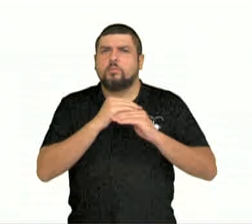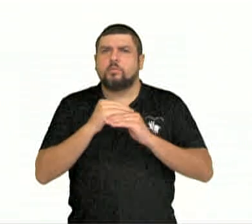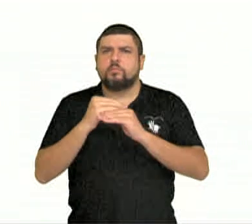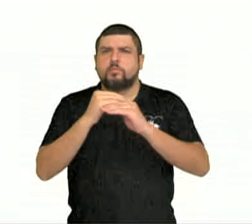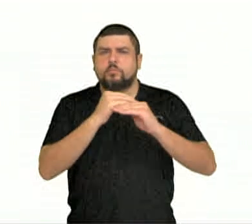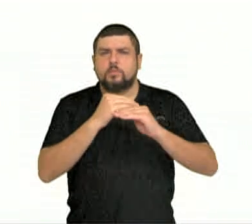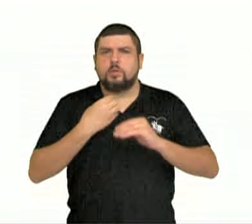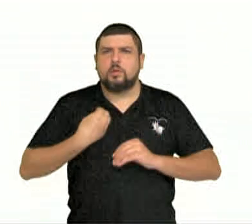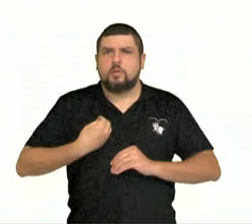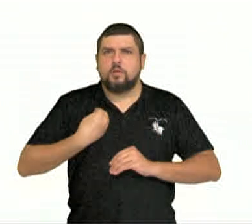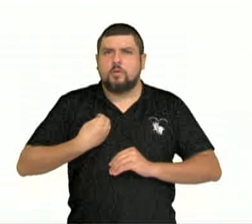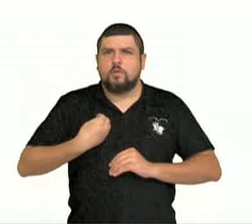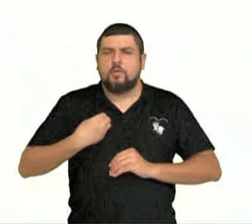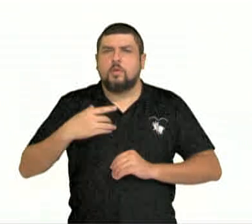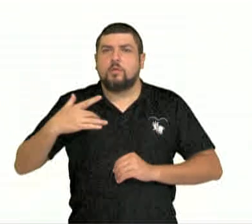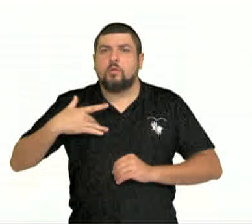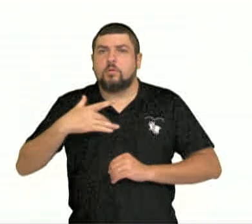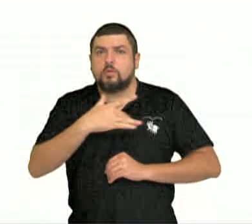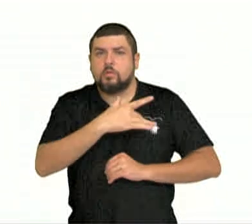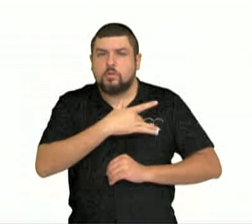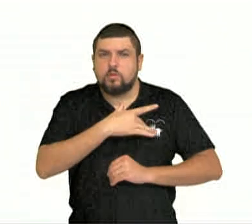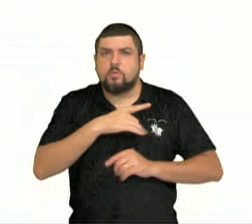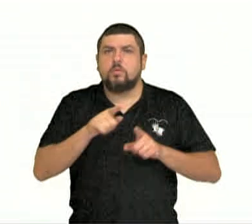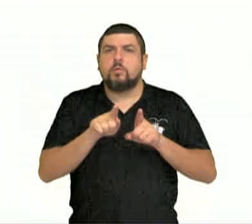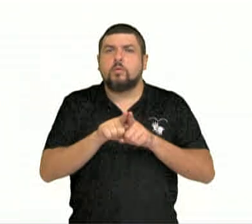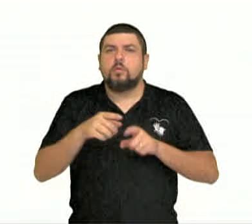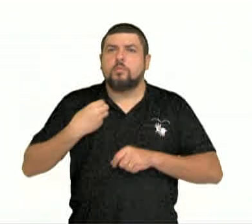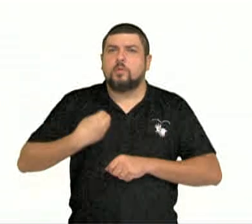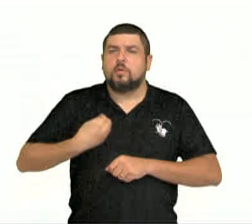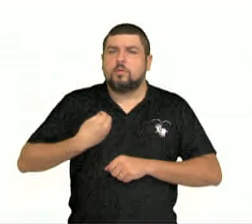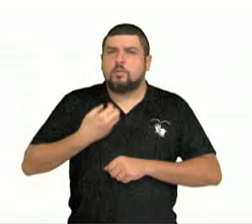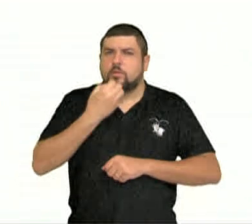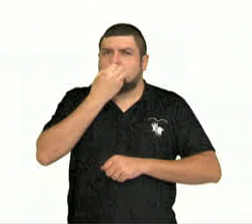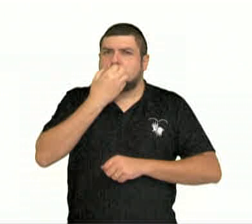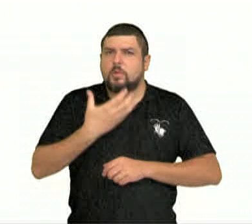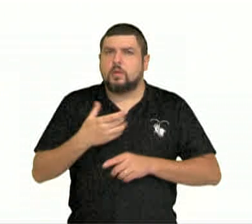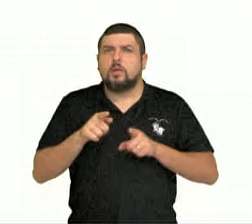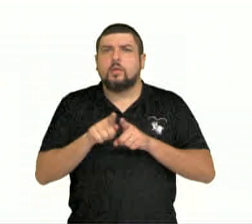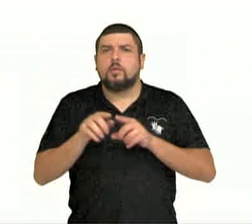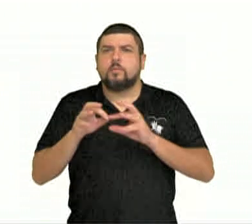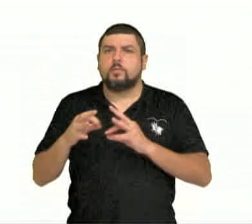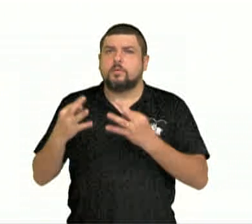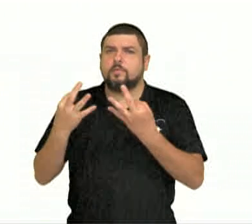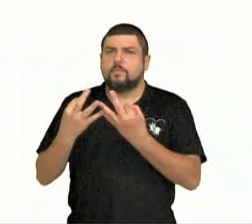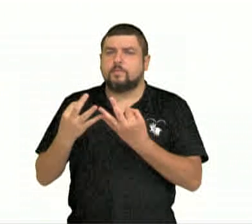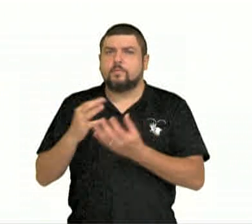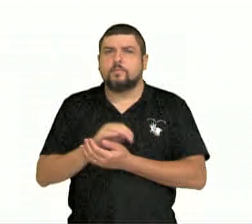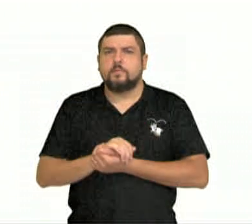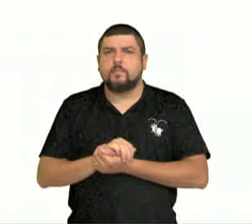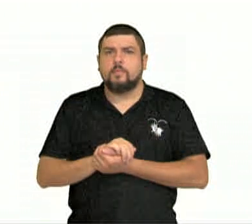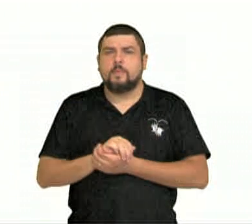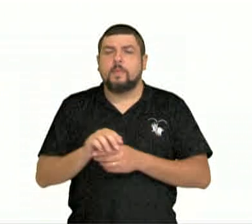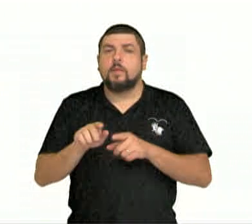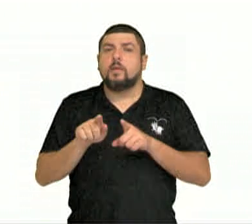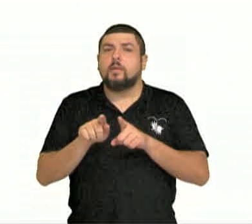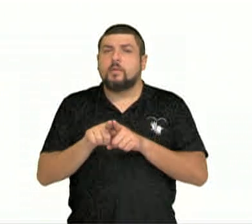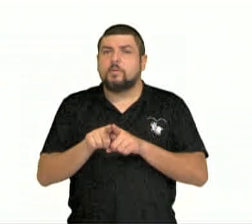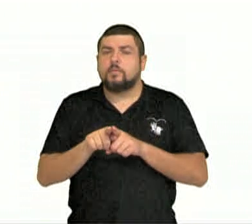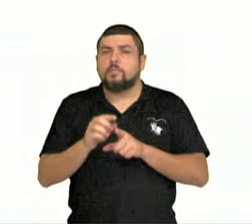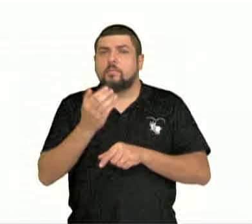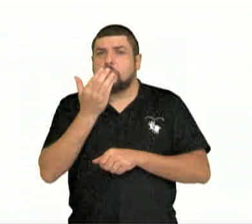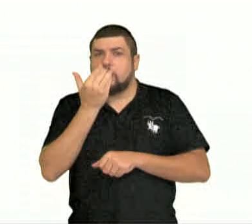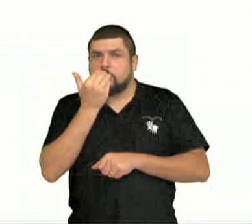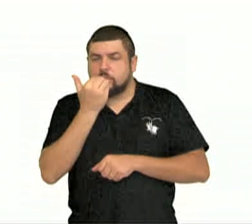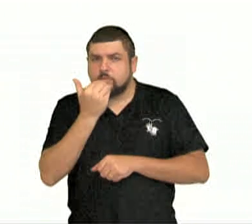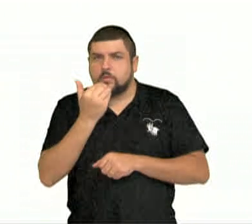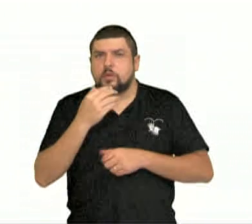de assegurar a saúde e bem-estar de si mesmo e da sua família, inclusive alimentação,